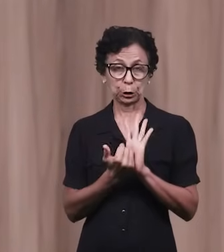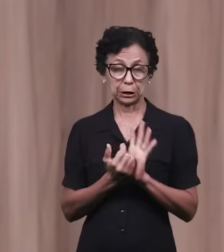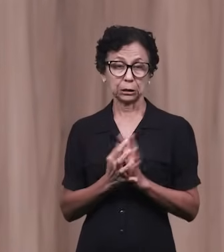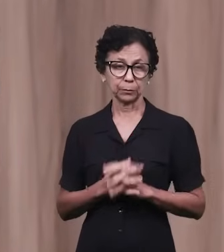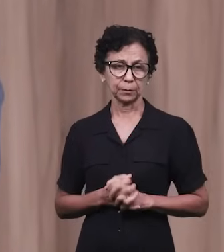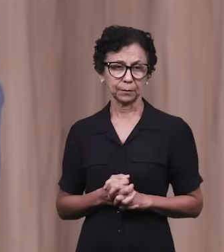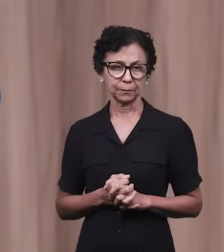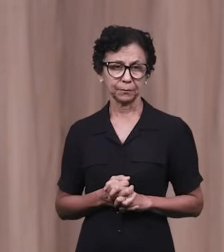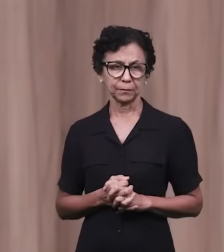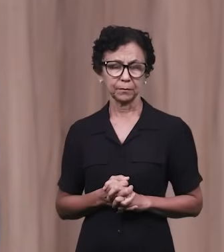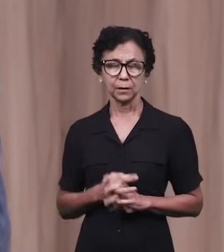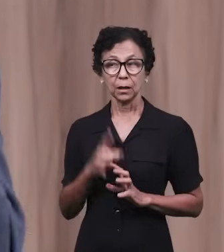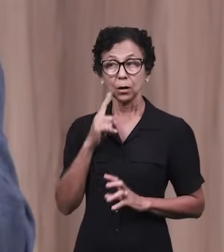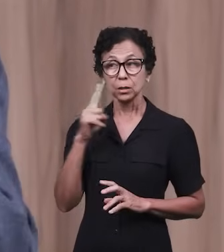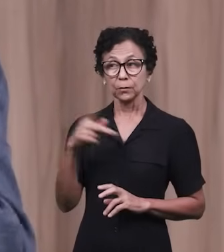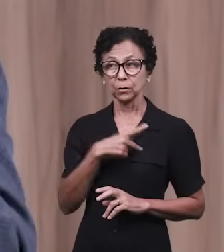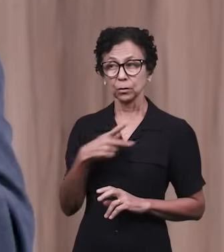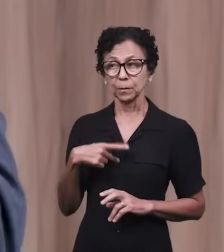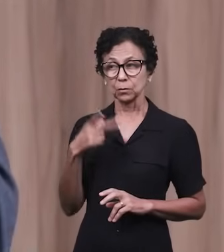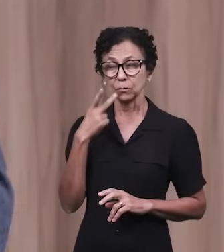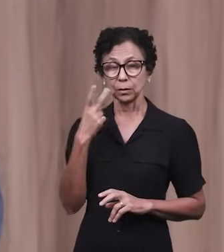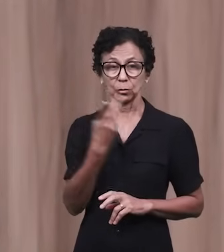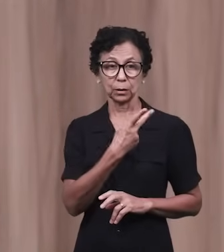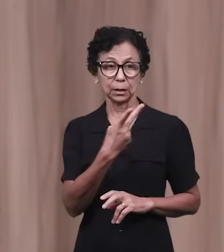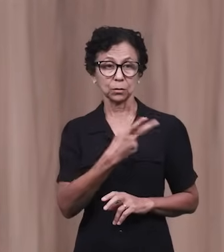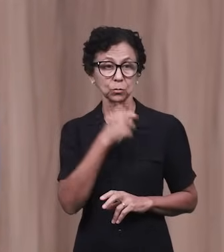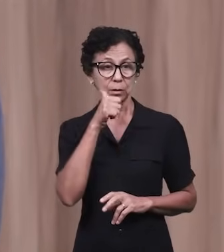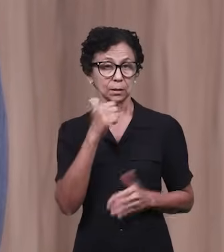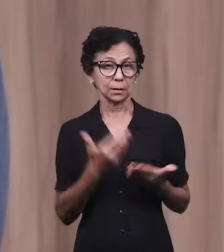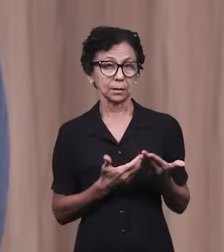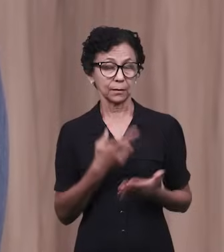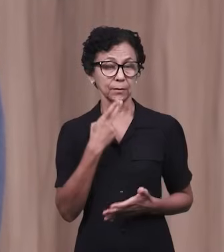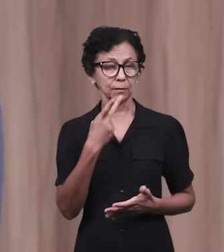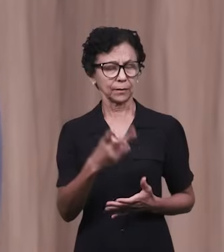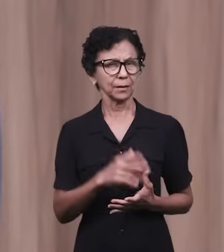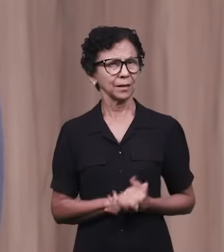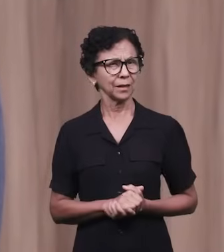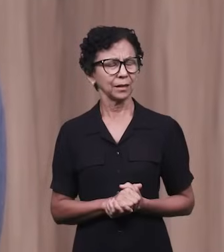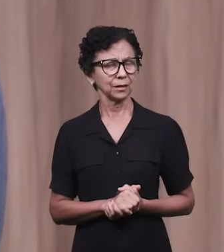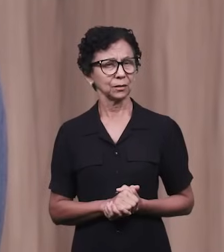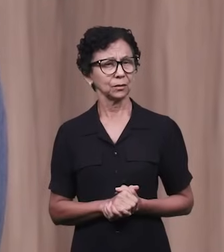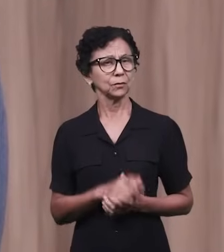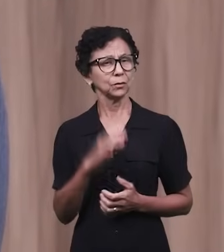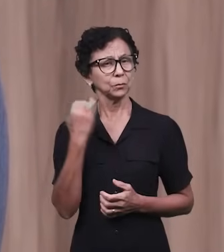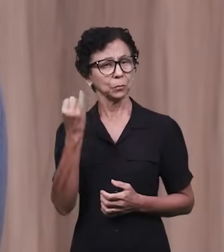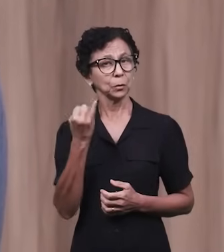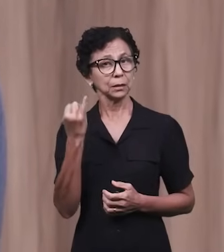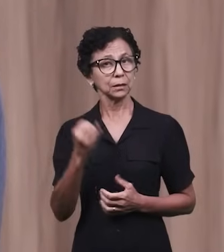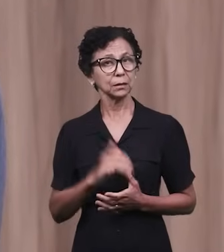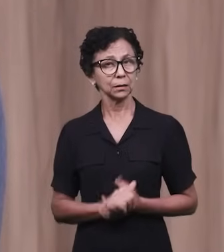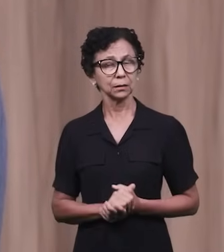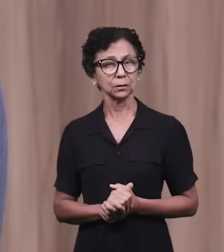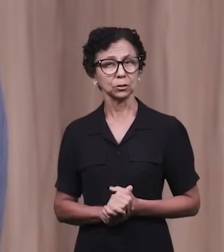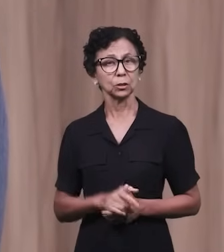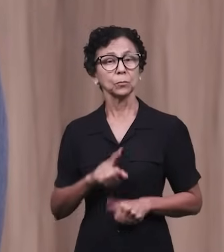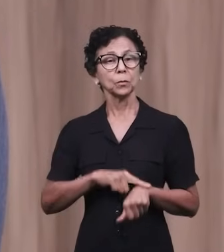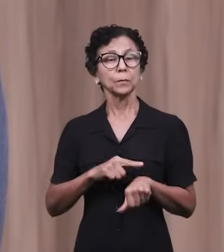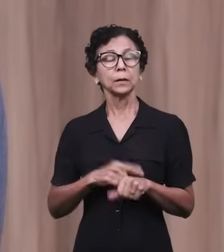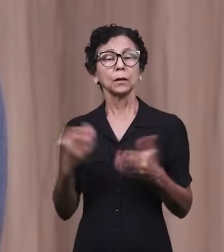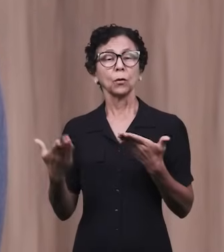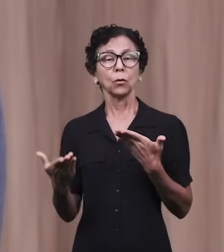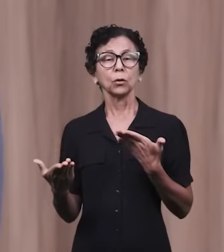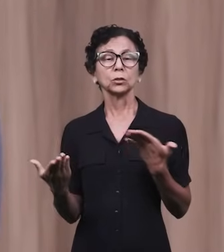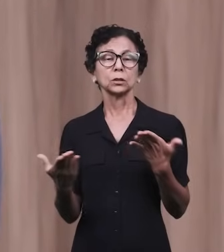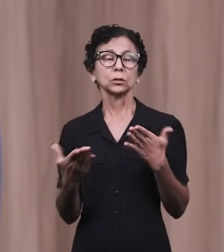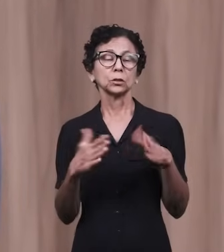pastor falou, aquilo que as irmãs falaram, aquilo que o professor falou, vamos discutir, é o momento de ter esse diálogo dentro de casa. Às vezes a resposta nós não vamos